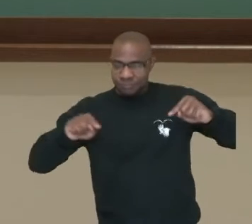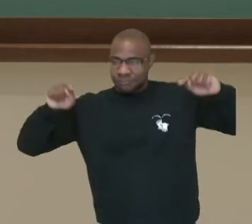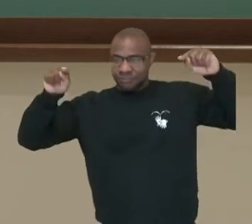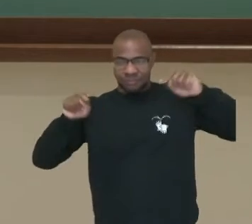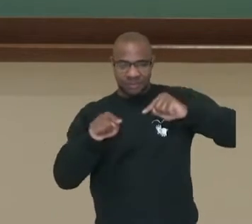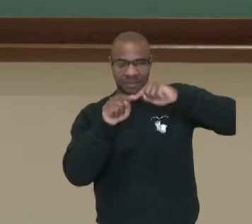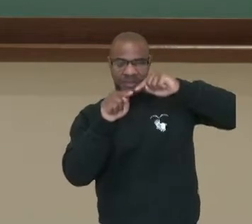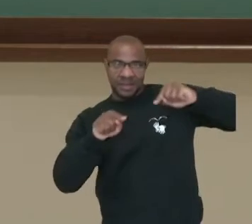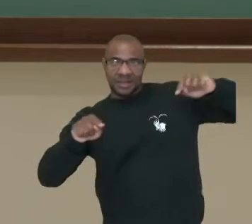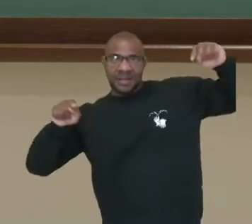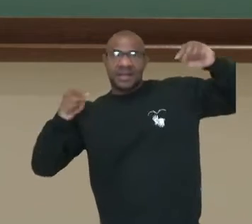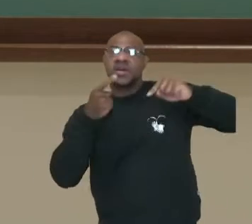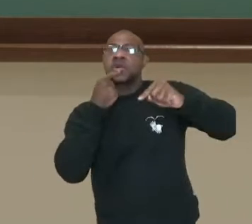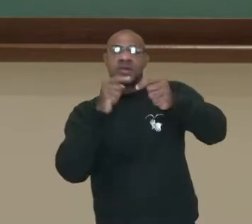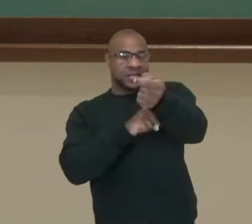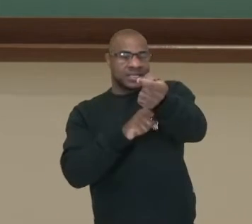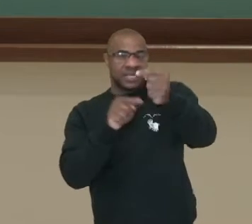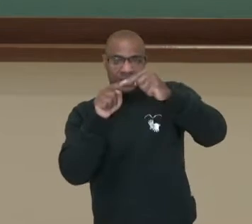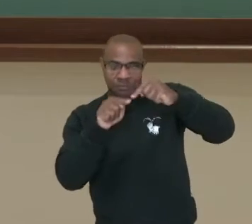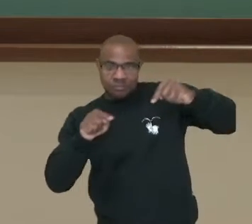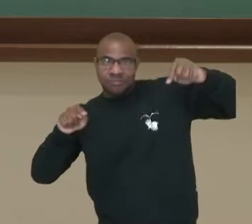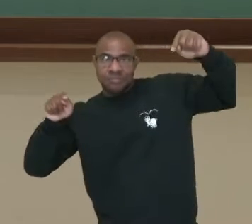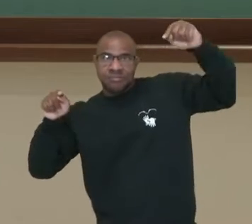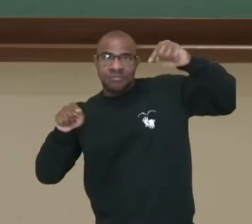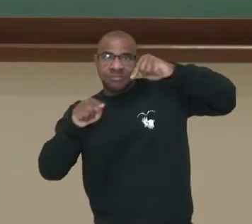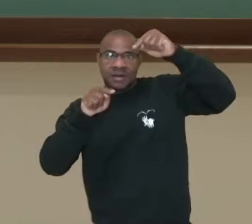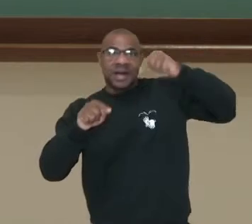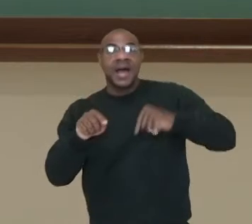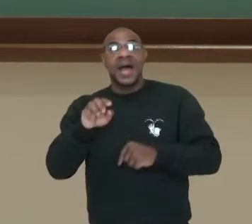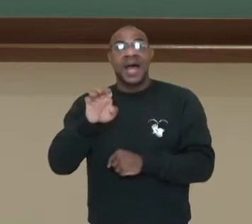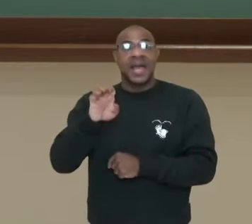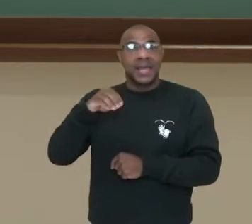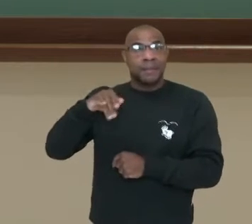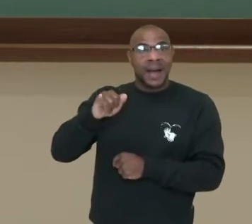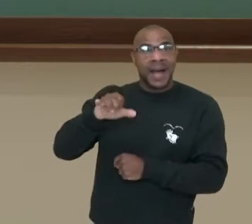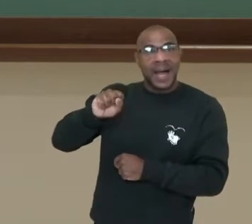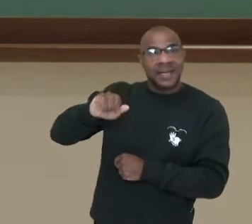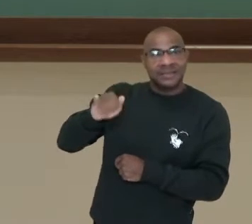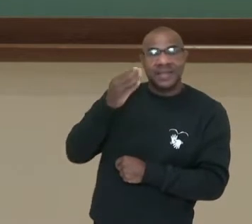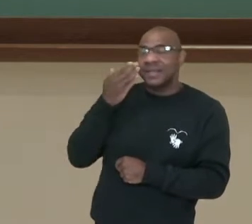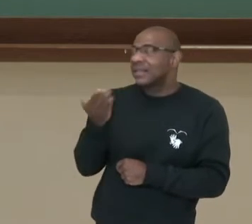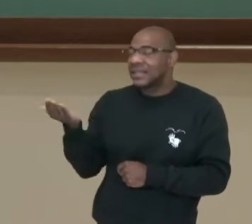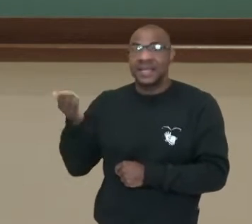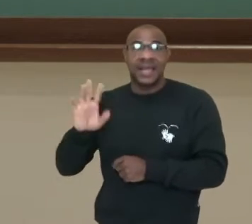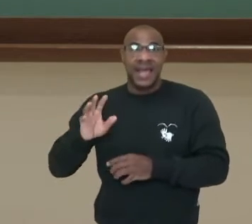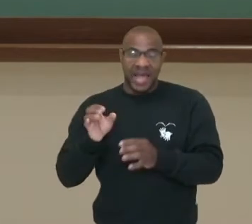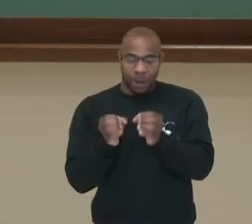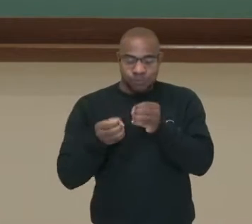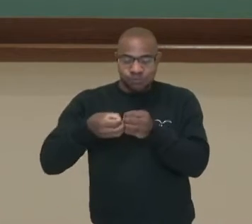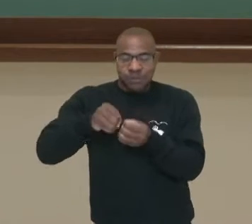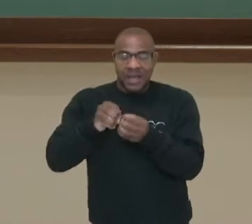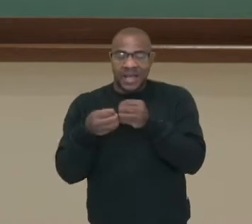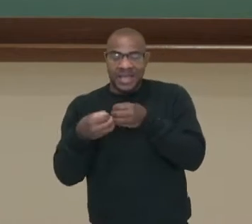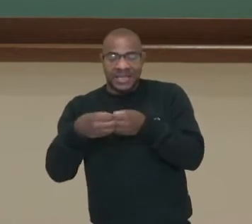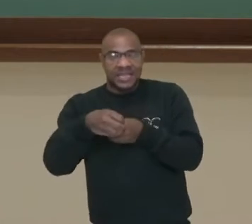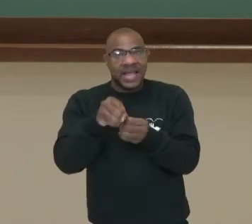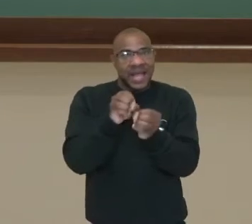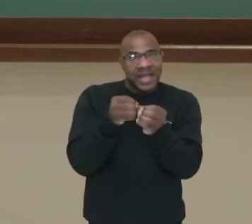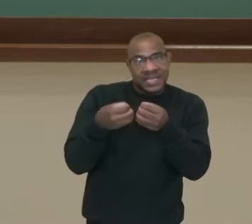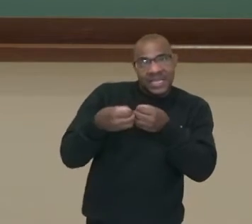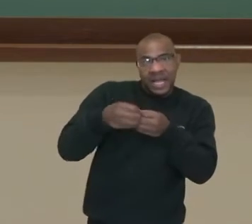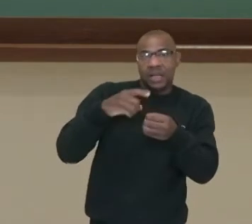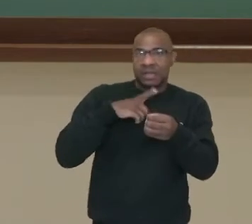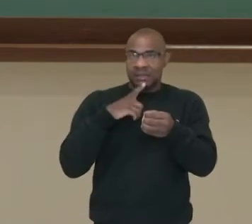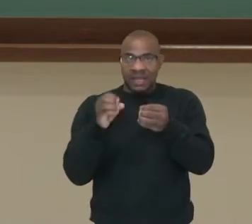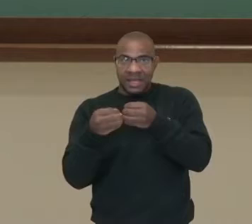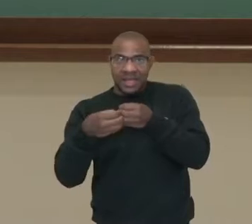né, no capilar sanguíneo, as hemácias, que são aquelas células responsáveis por carregar os gases da